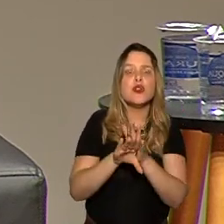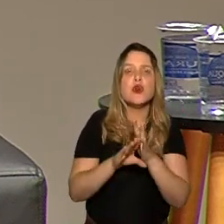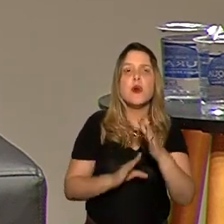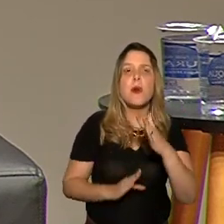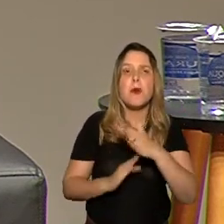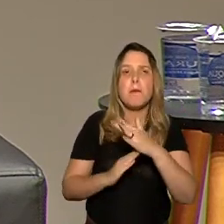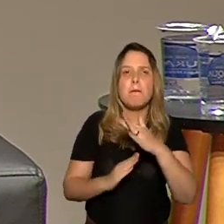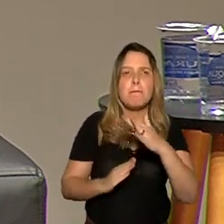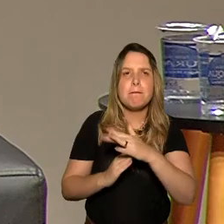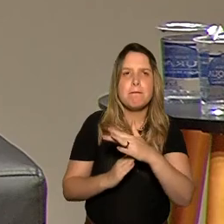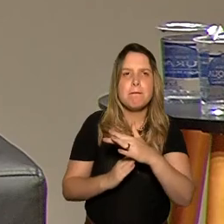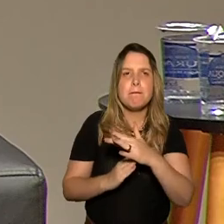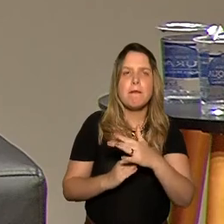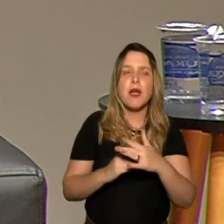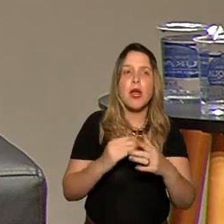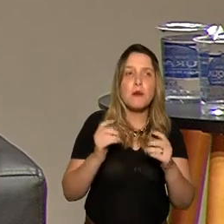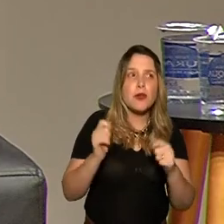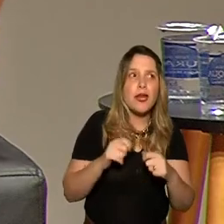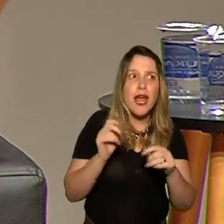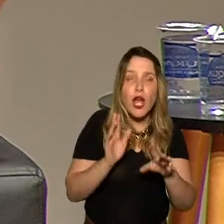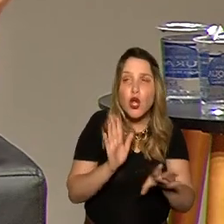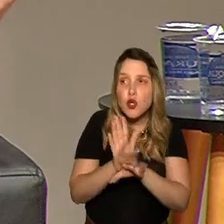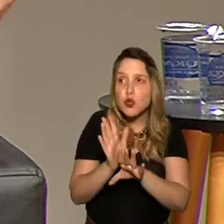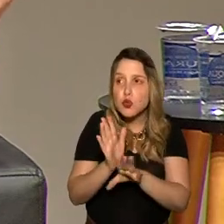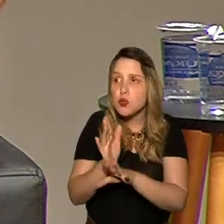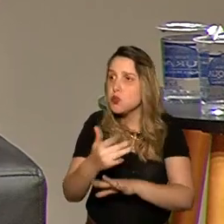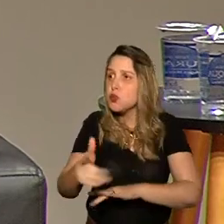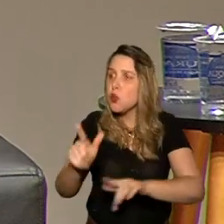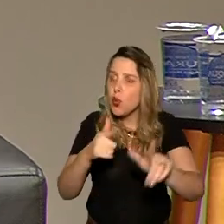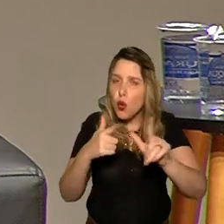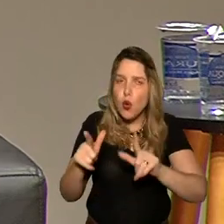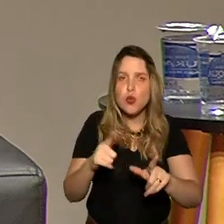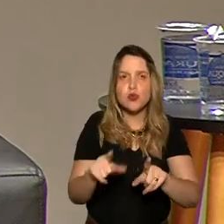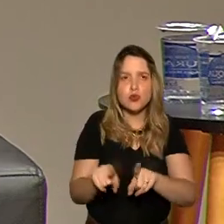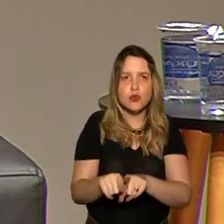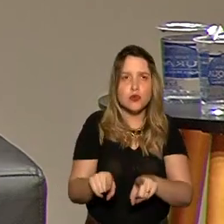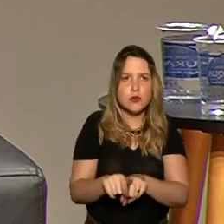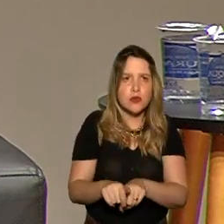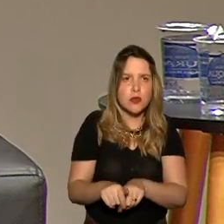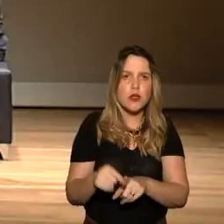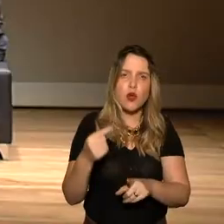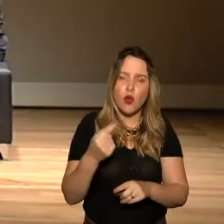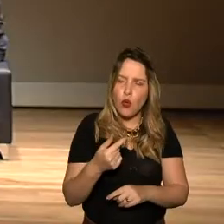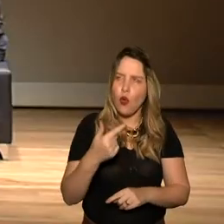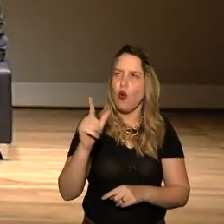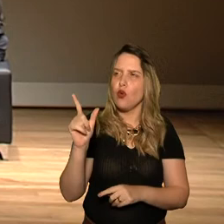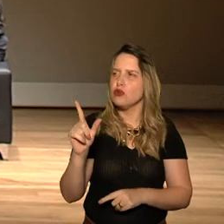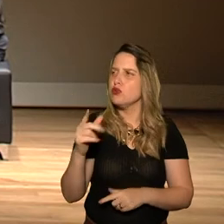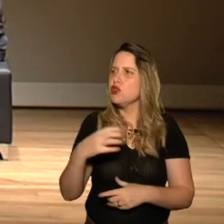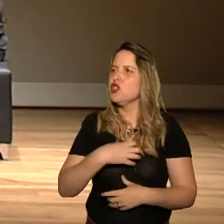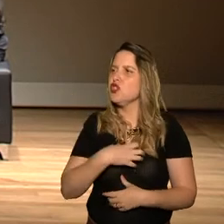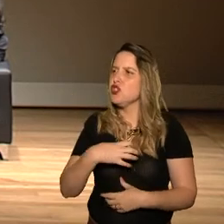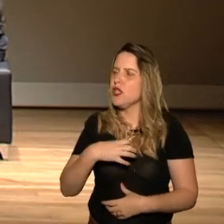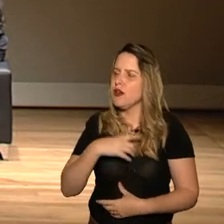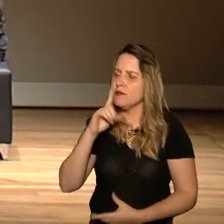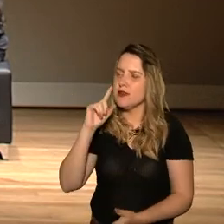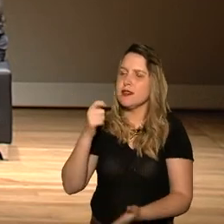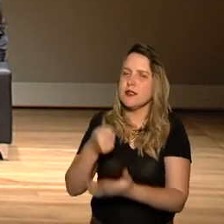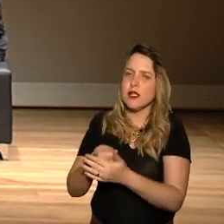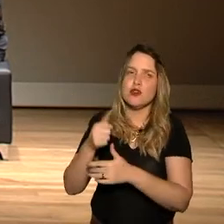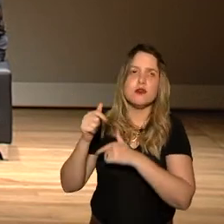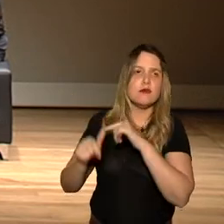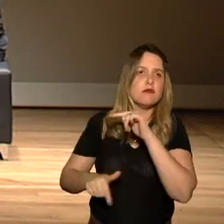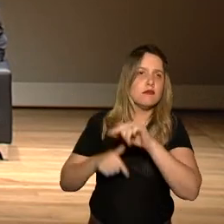a entender a possibilidade de colaborar com outros agentes com outras instituições com instituições que trabalham